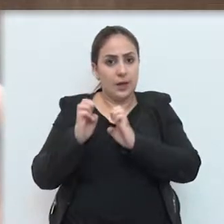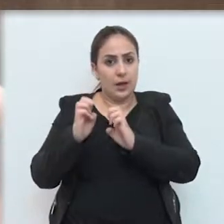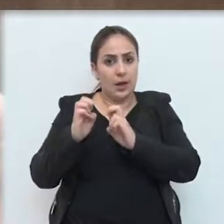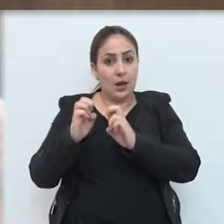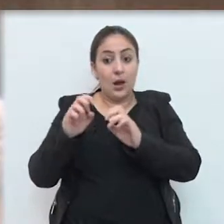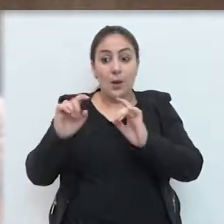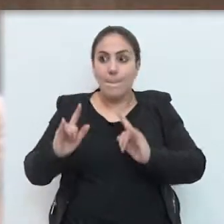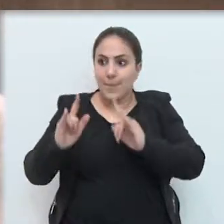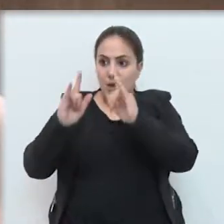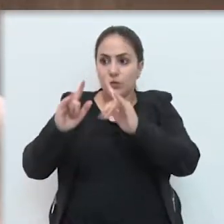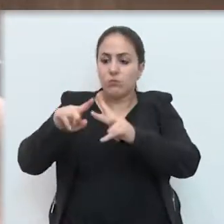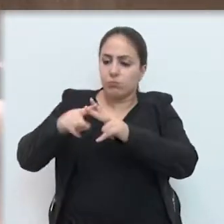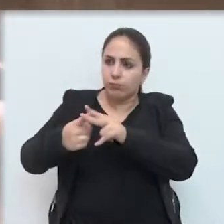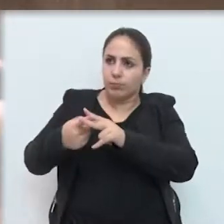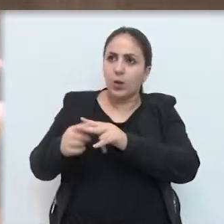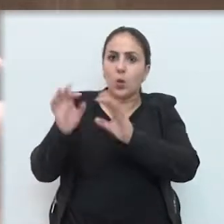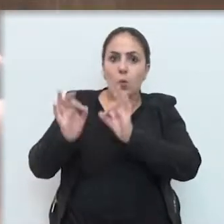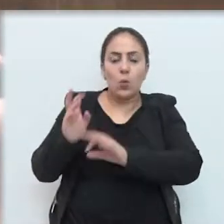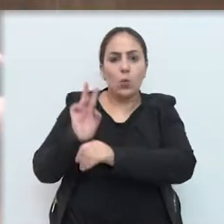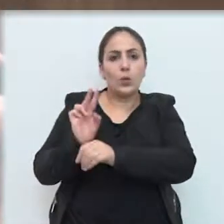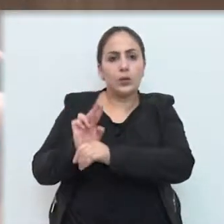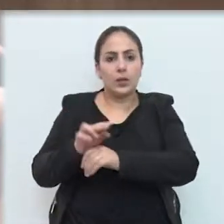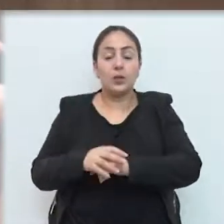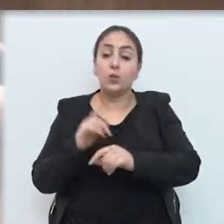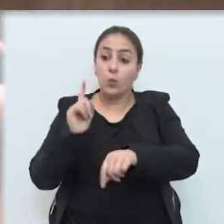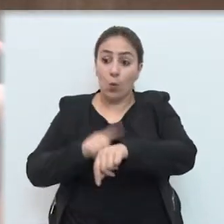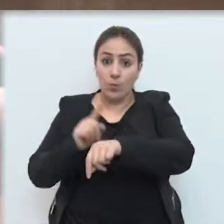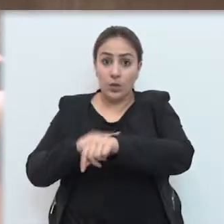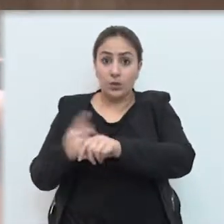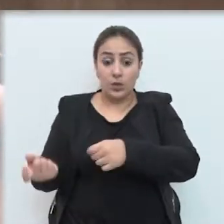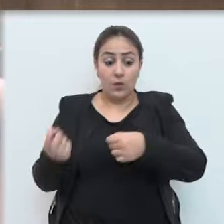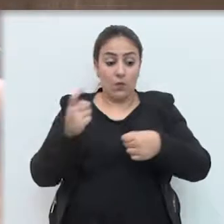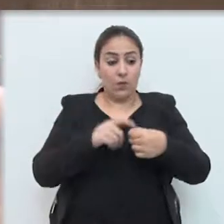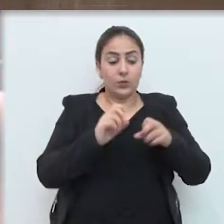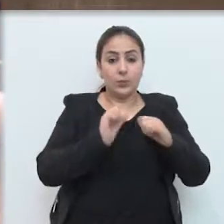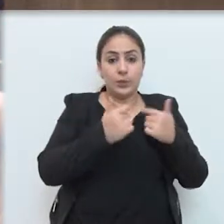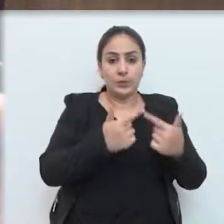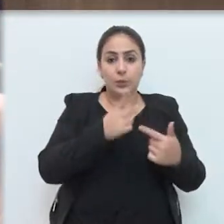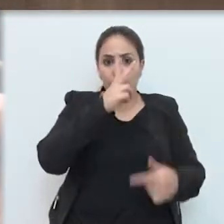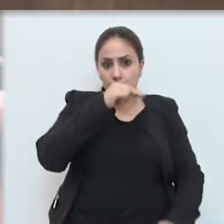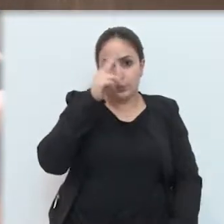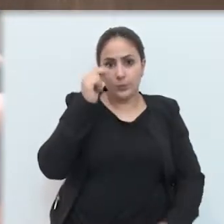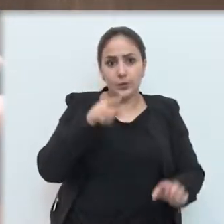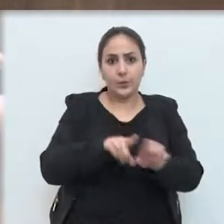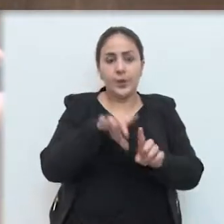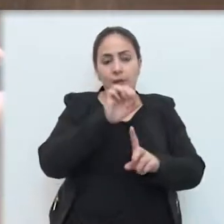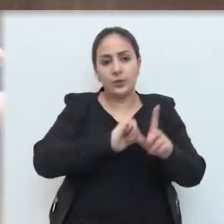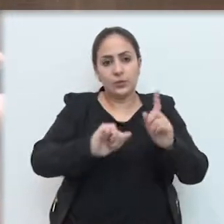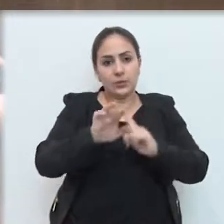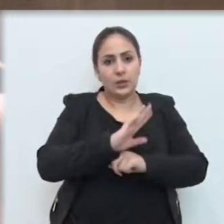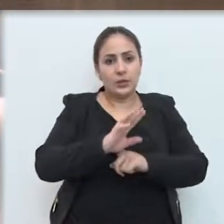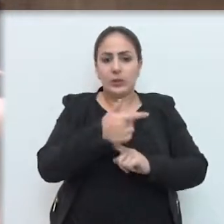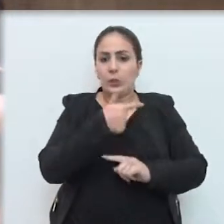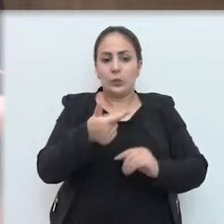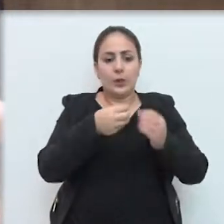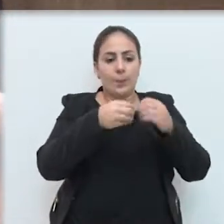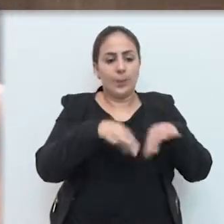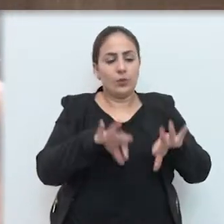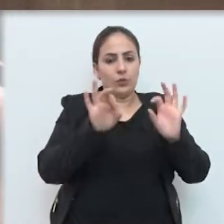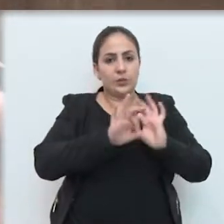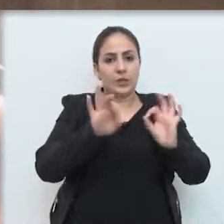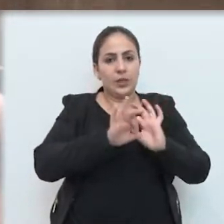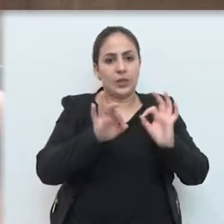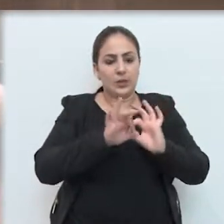patrimônio, para que, ao voltar esse patrimônio na procedência da ação, o município e a sociedade passafundense não tenham